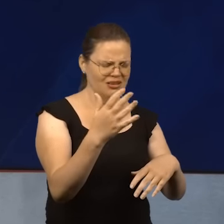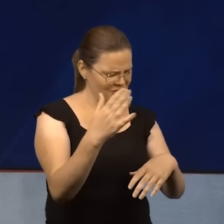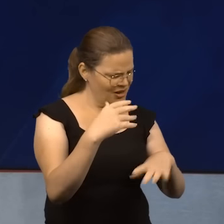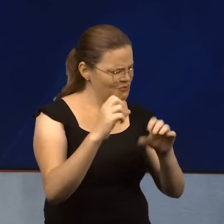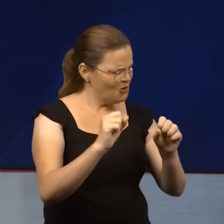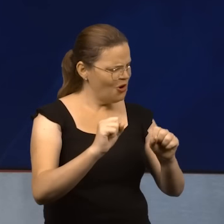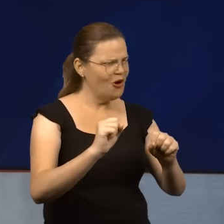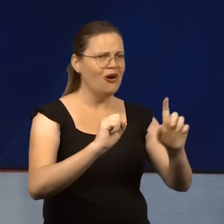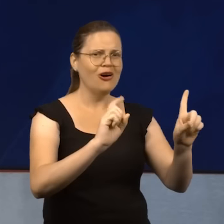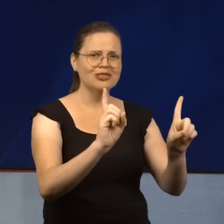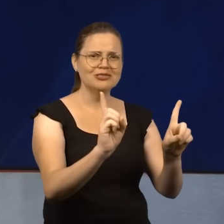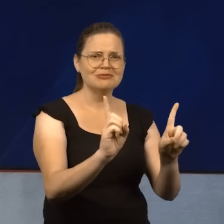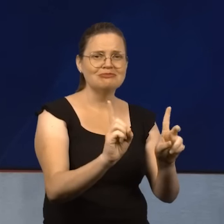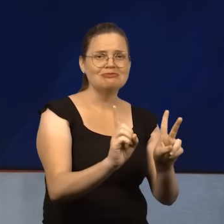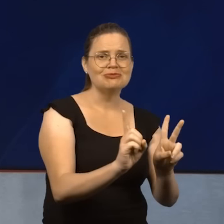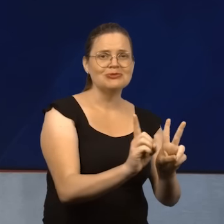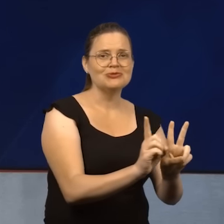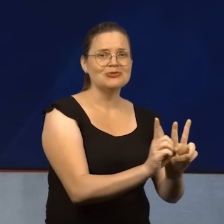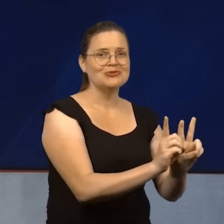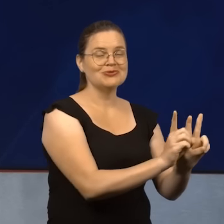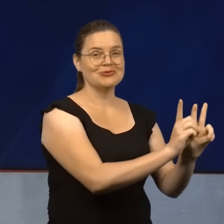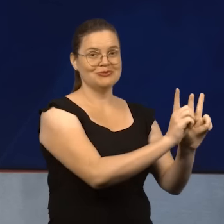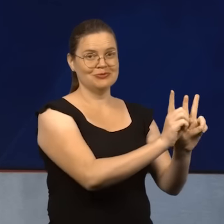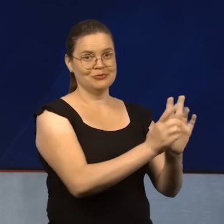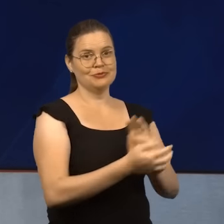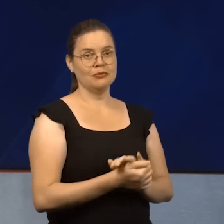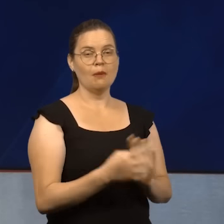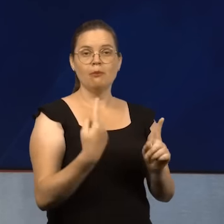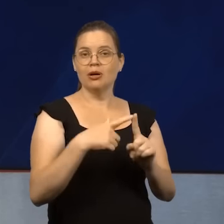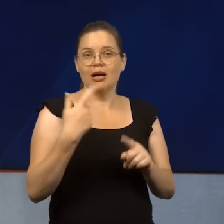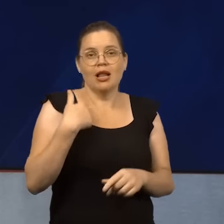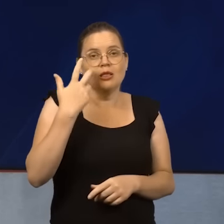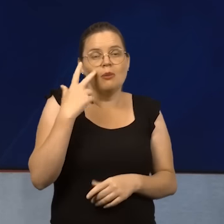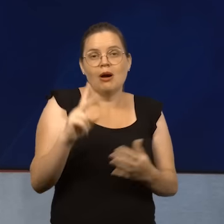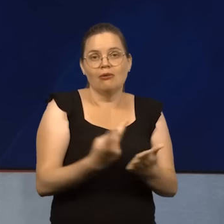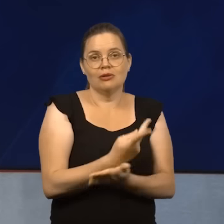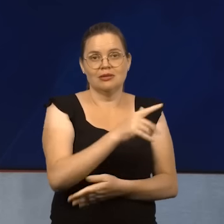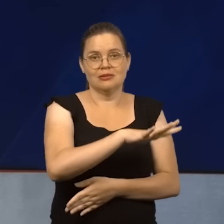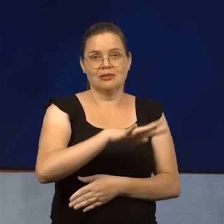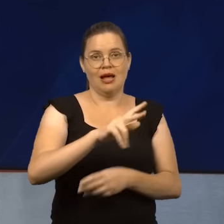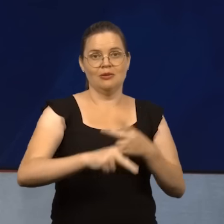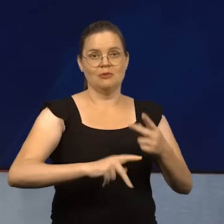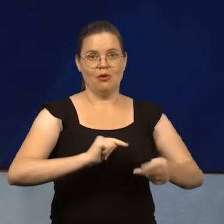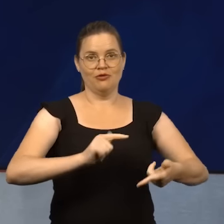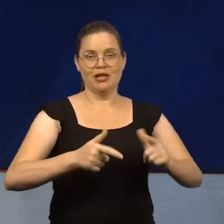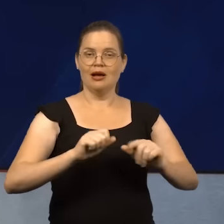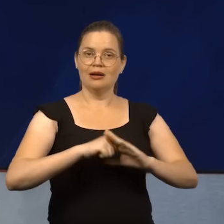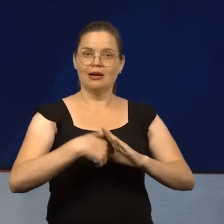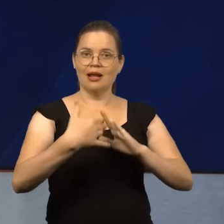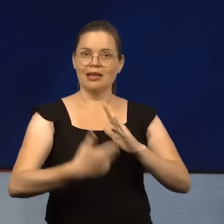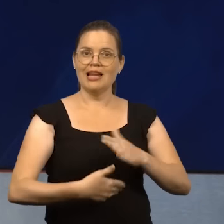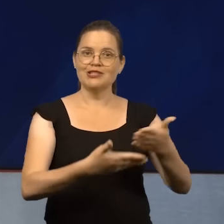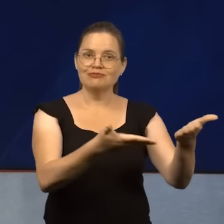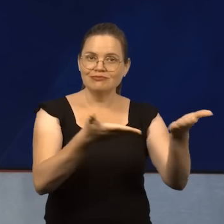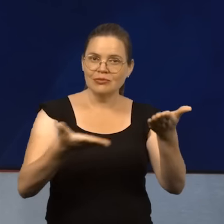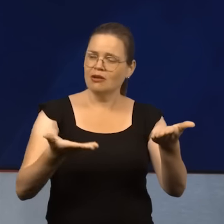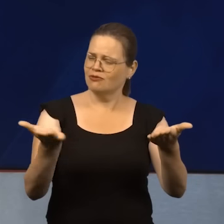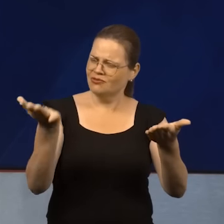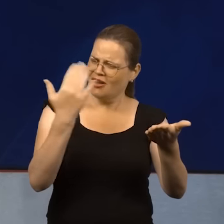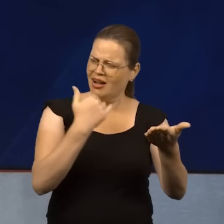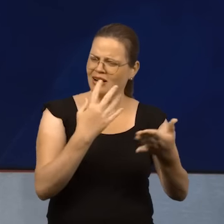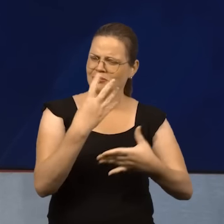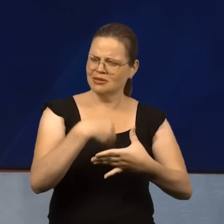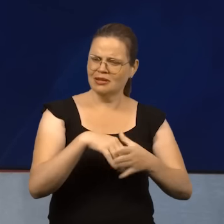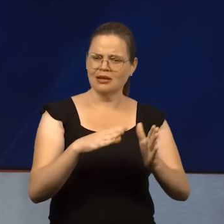conosco. Isso era comum em Israel, essa característica de serem hospitaleiros, isso estava inclusive